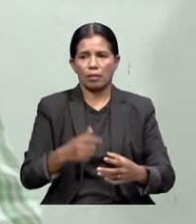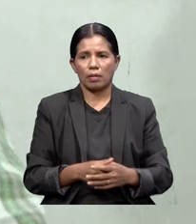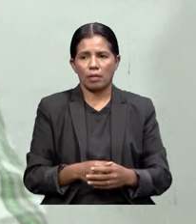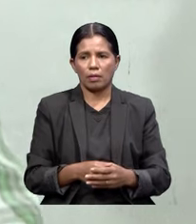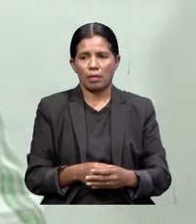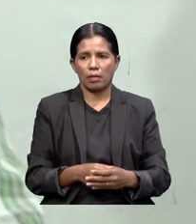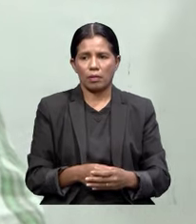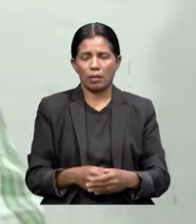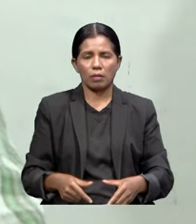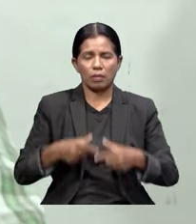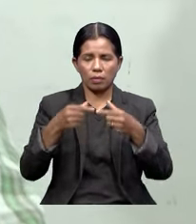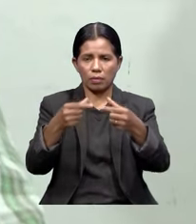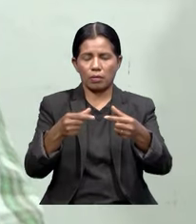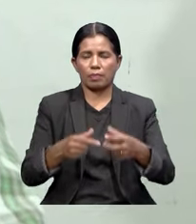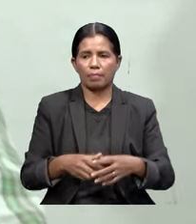tu ho,